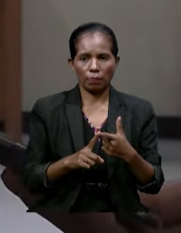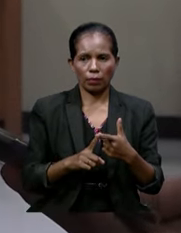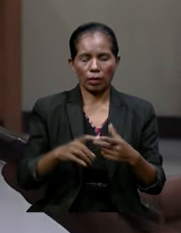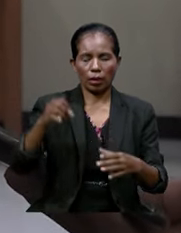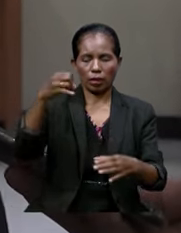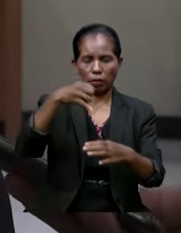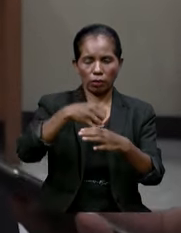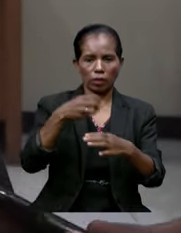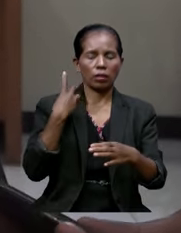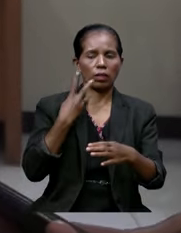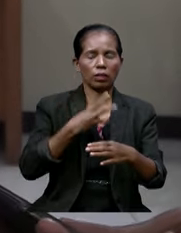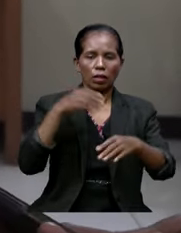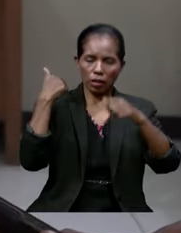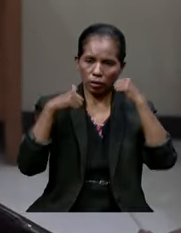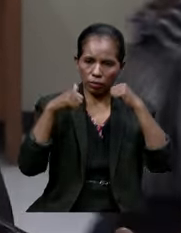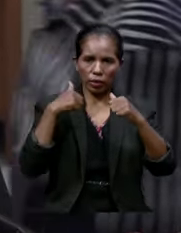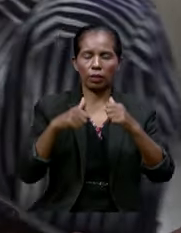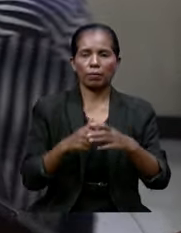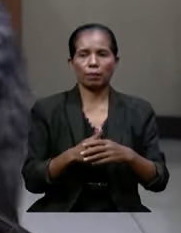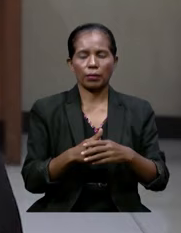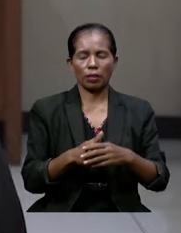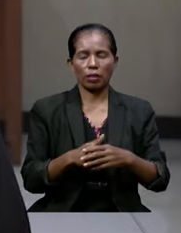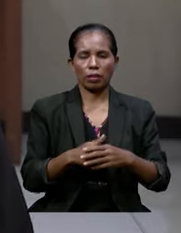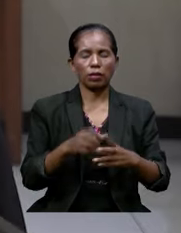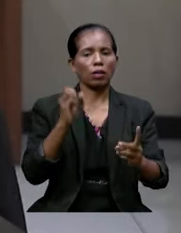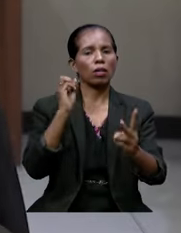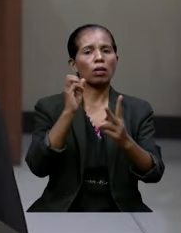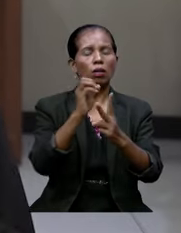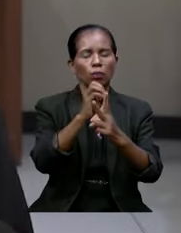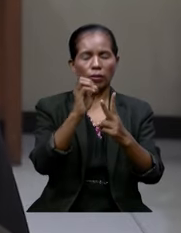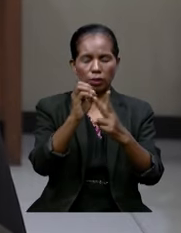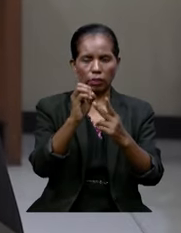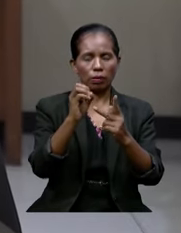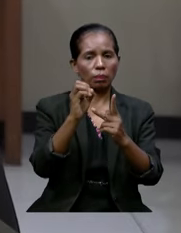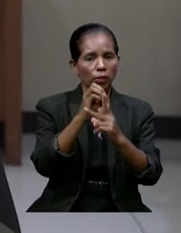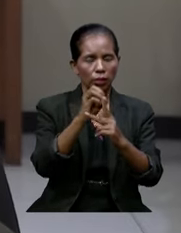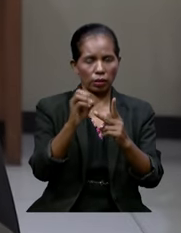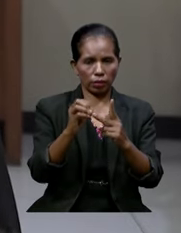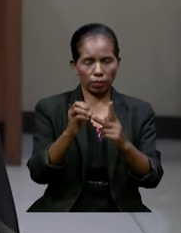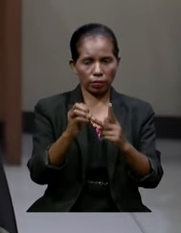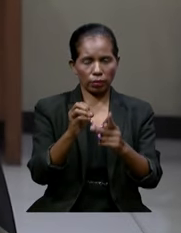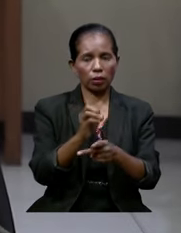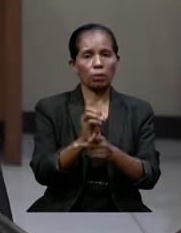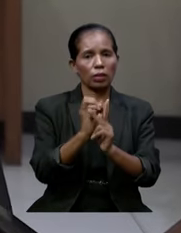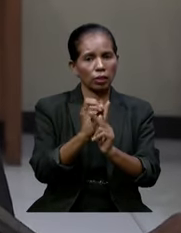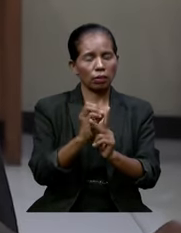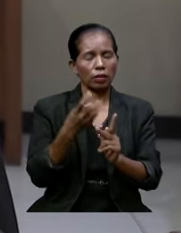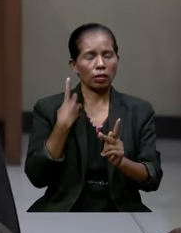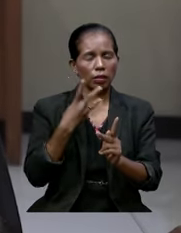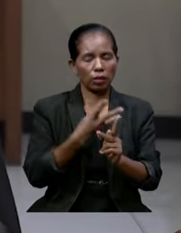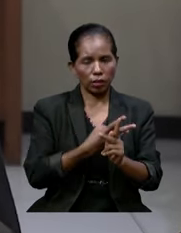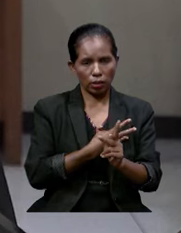incluímos e tenía atividades cooperativas. Tambane maka idane ma itenia kata base fundamento